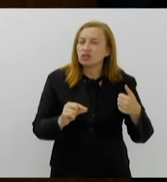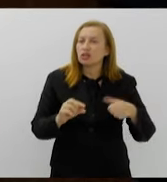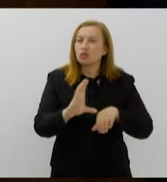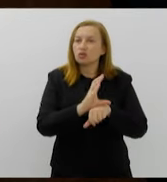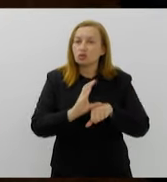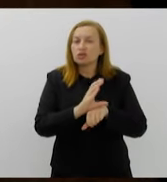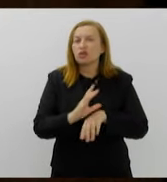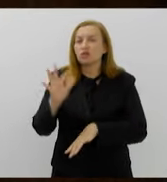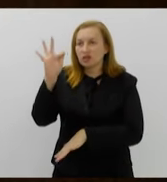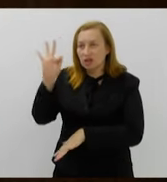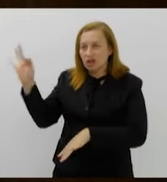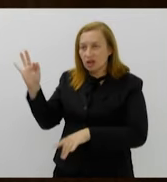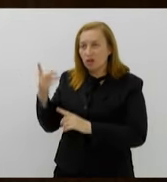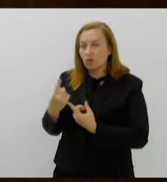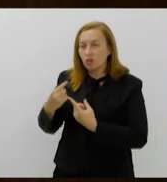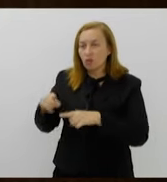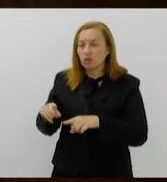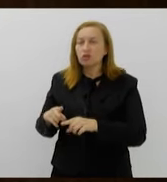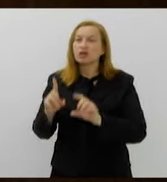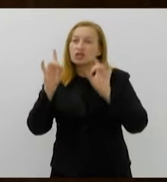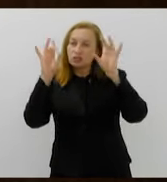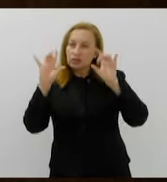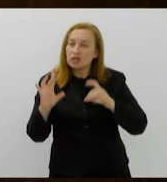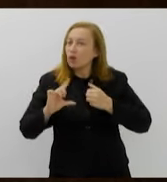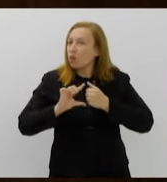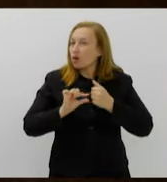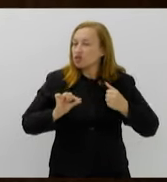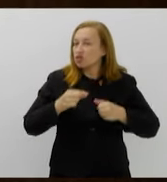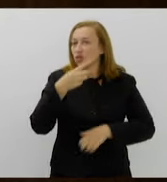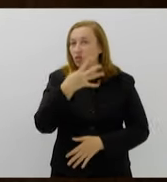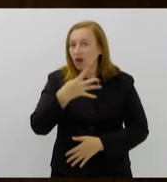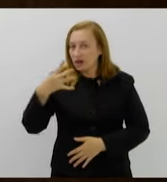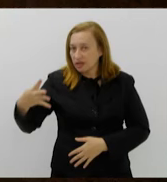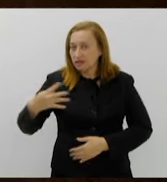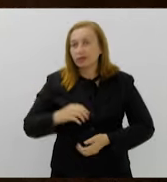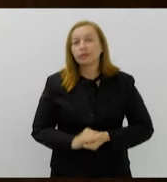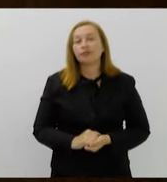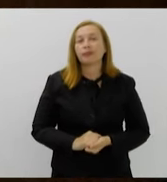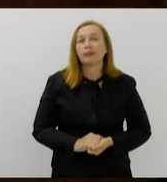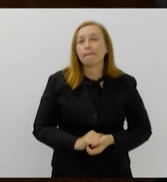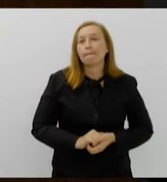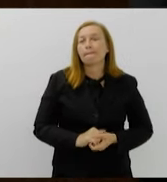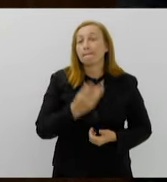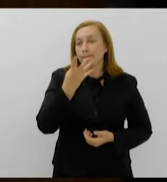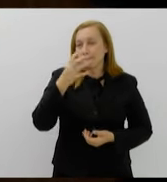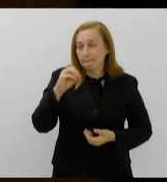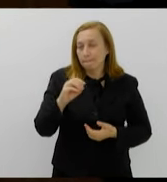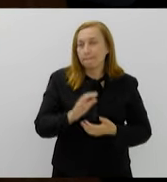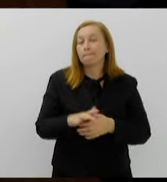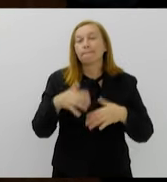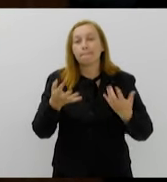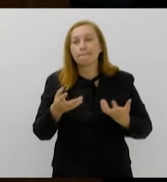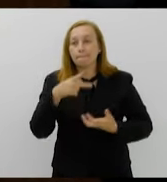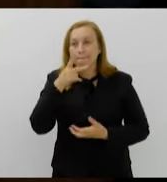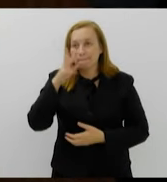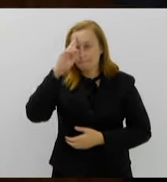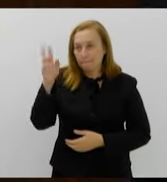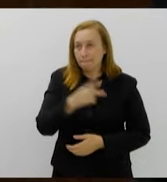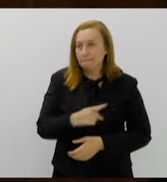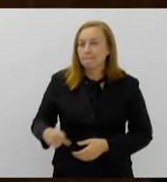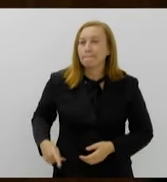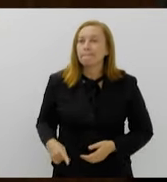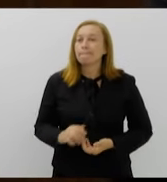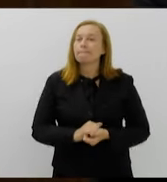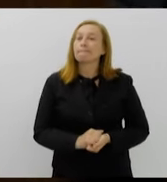Federal em especial o artigo 40 mas eu queria dizer senhor presidente